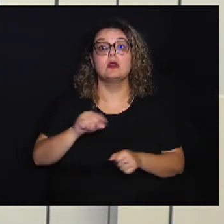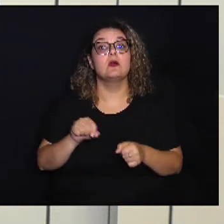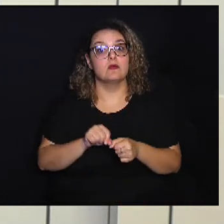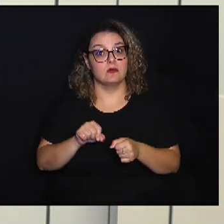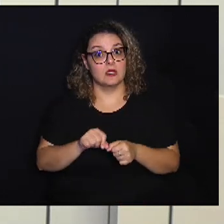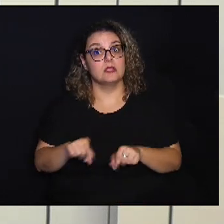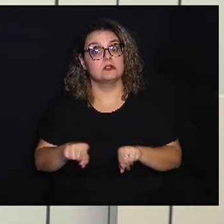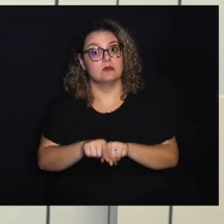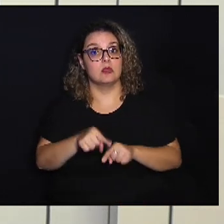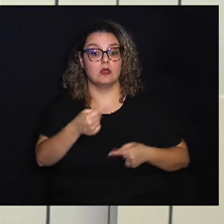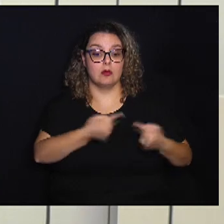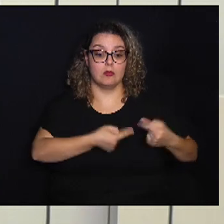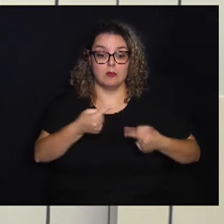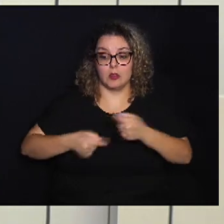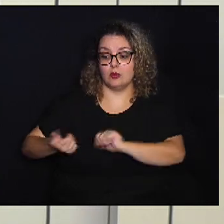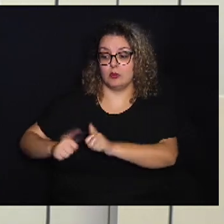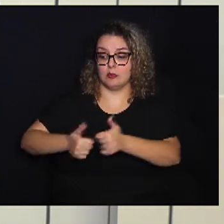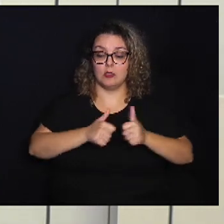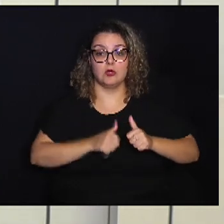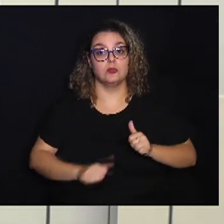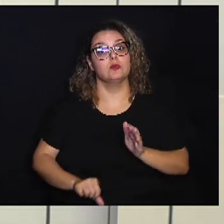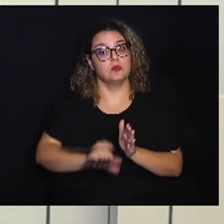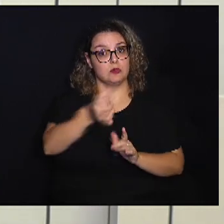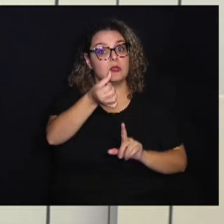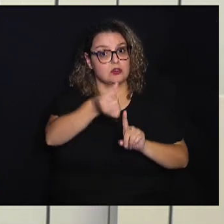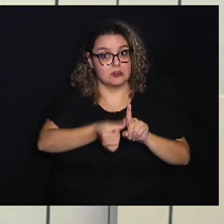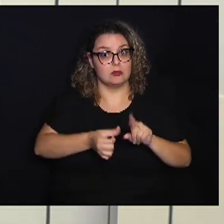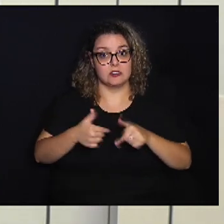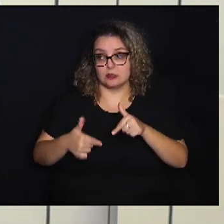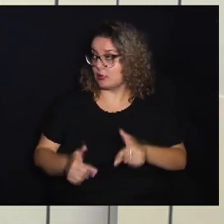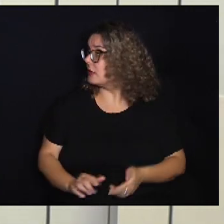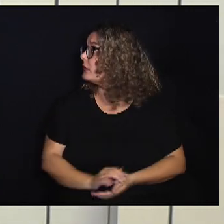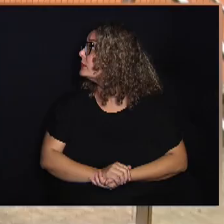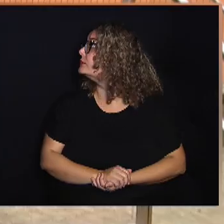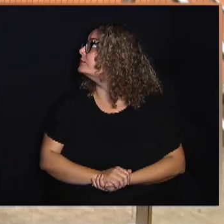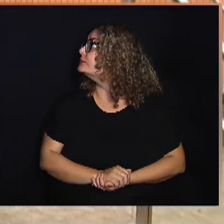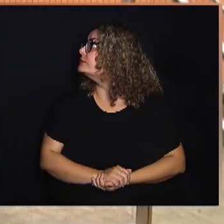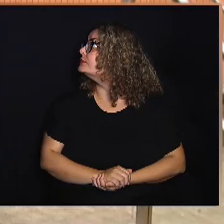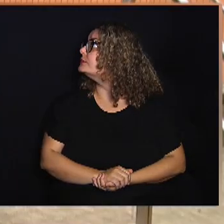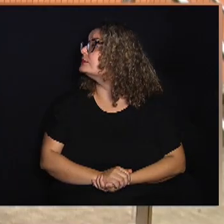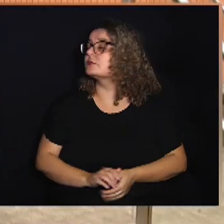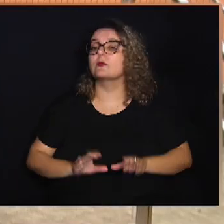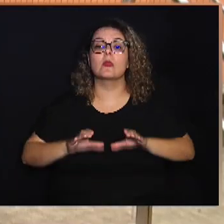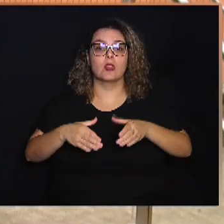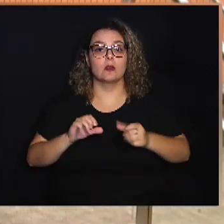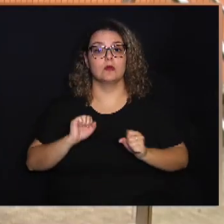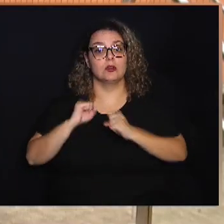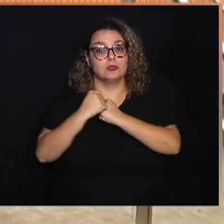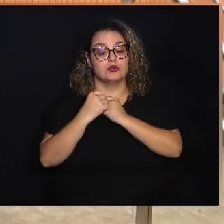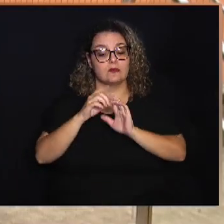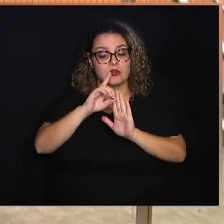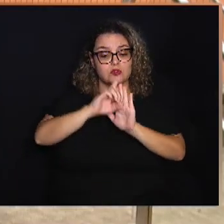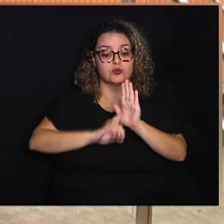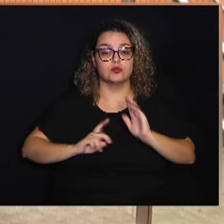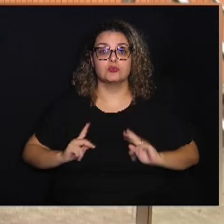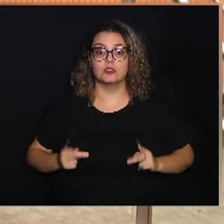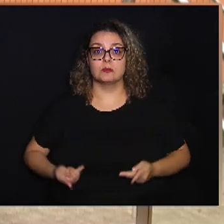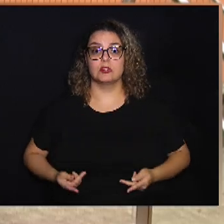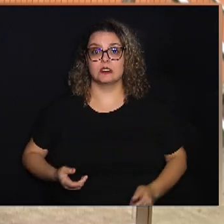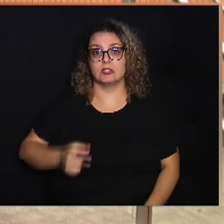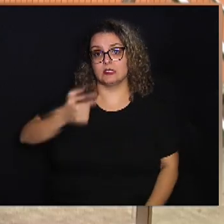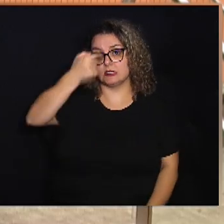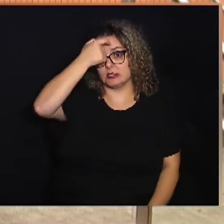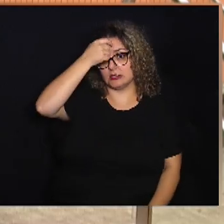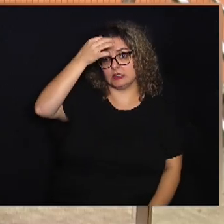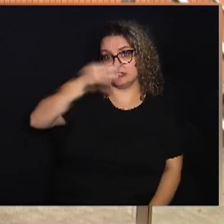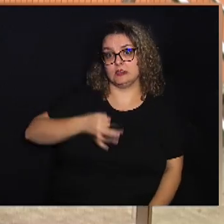balanço dos trabalhos realizados no primeiro semestre. A Comissão da Defesa dos Direitos Humanos e Cidadania, que